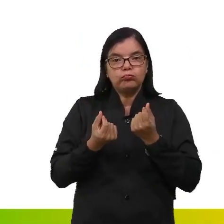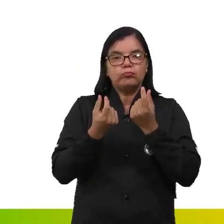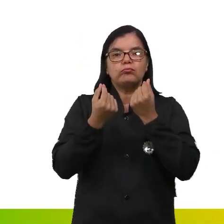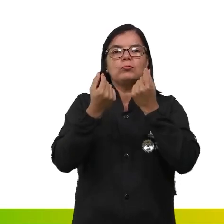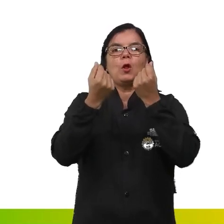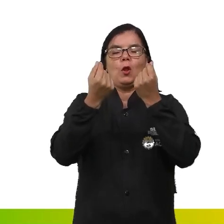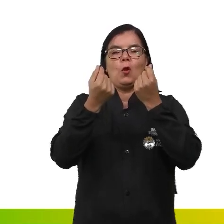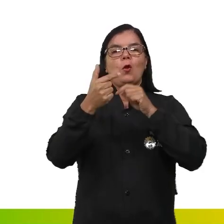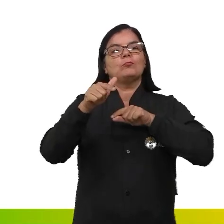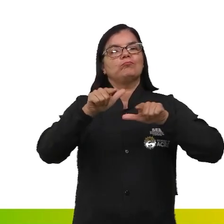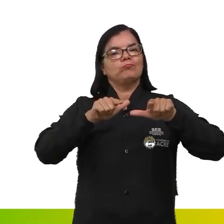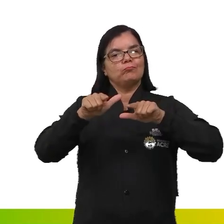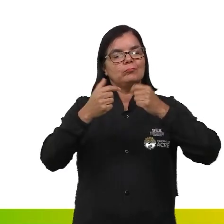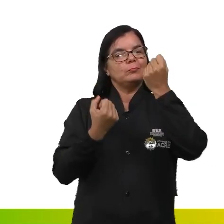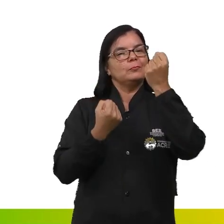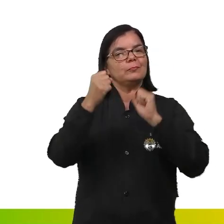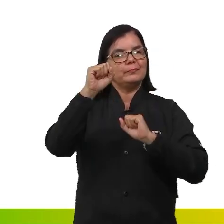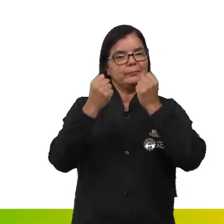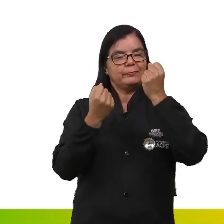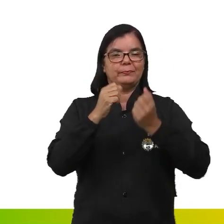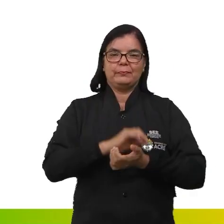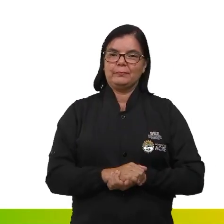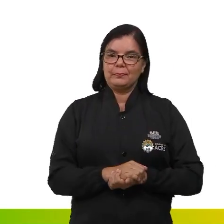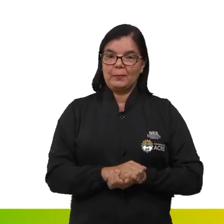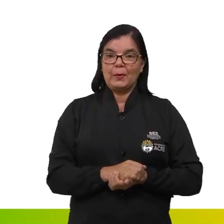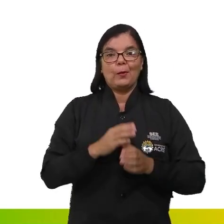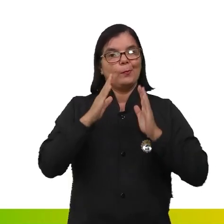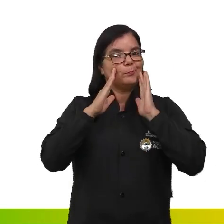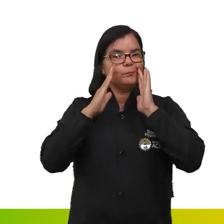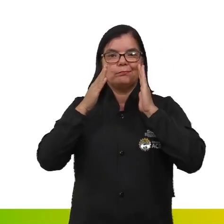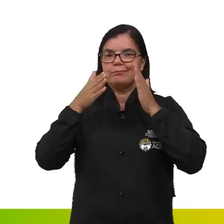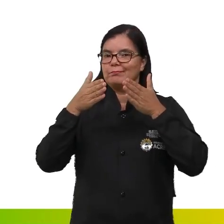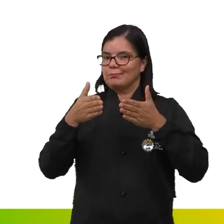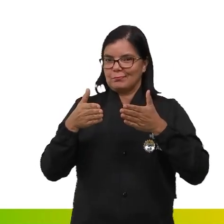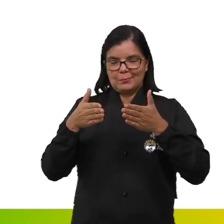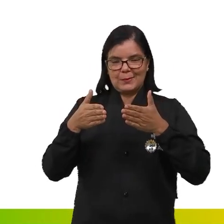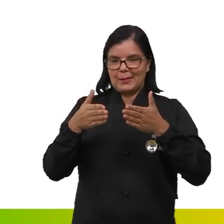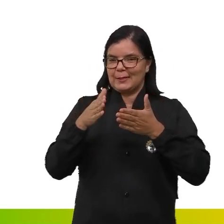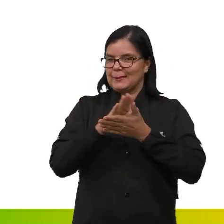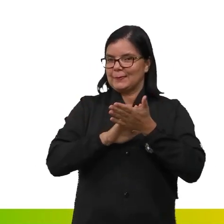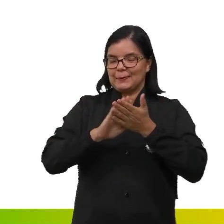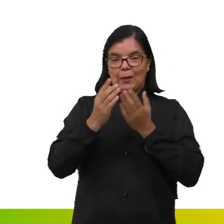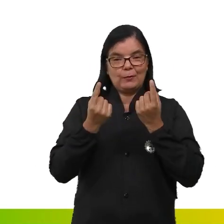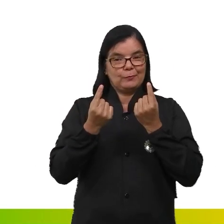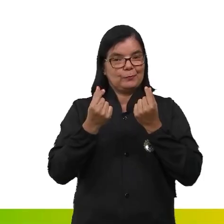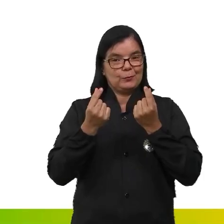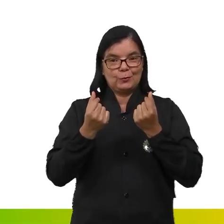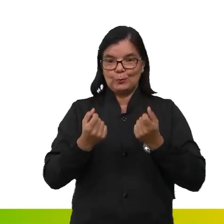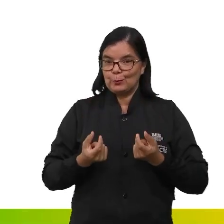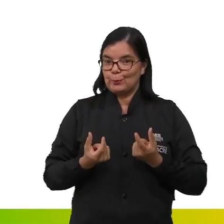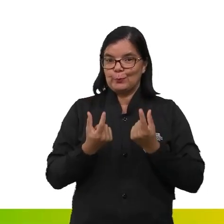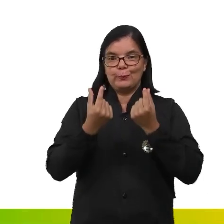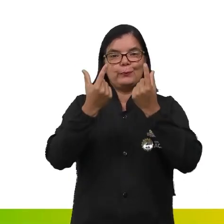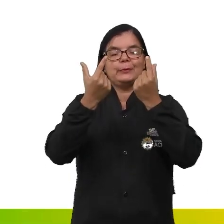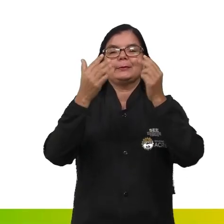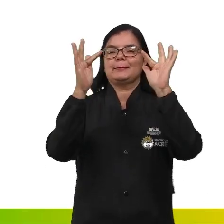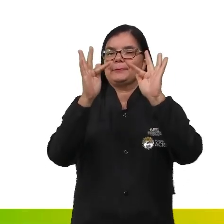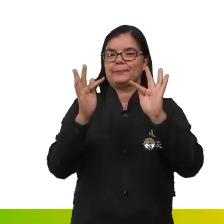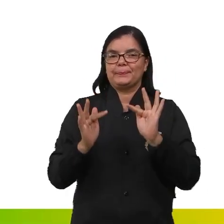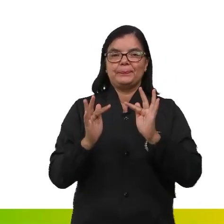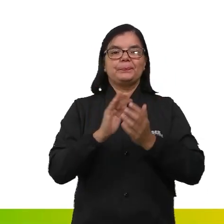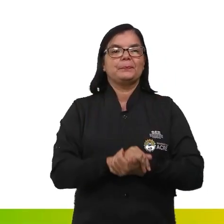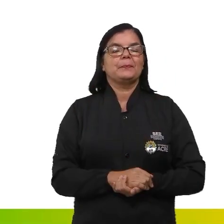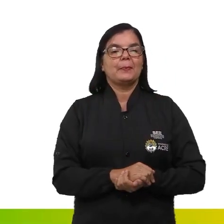lucro às indústrias onde trabalham. Primeiro que o foco não é essa questão do lucro, né, em relação à felicidade,